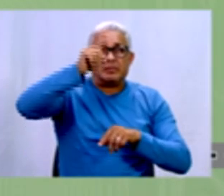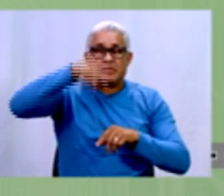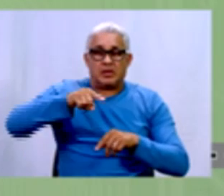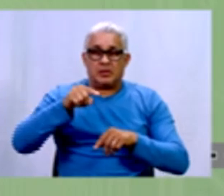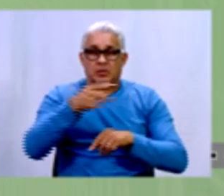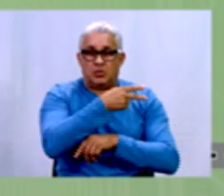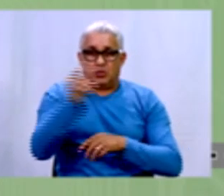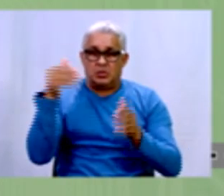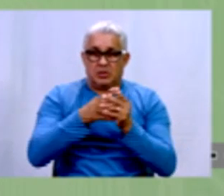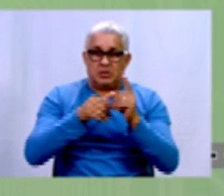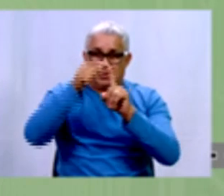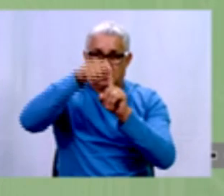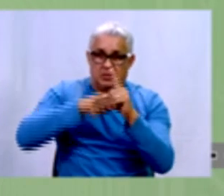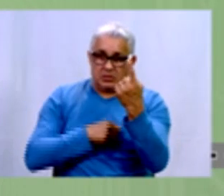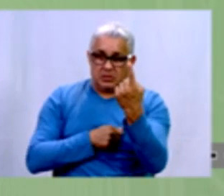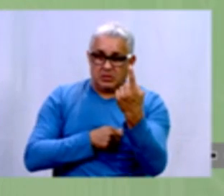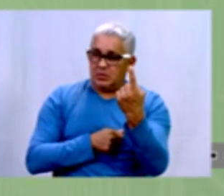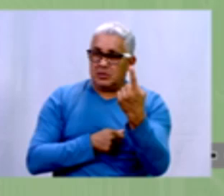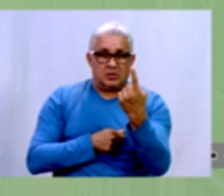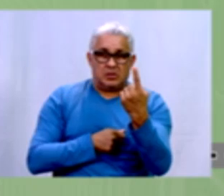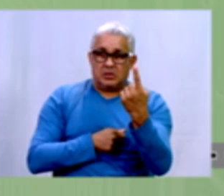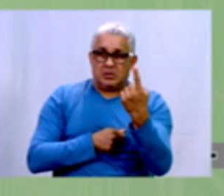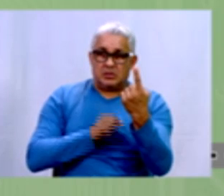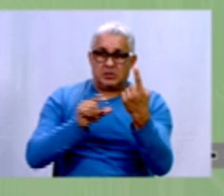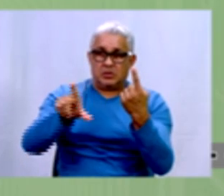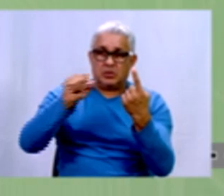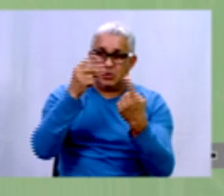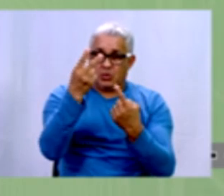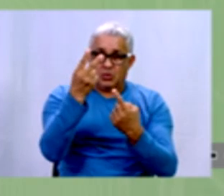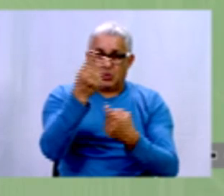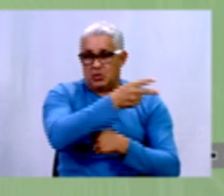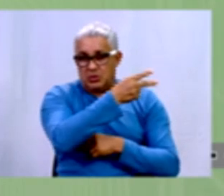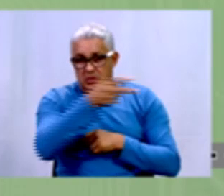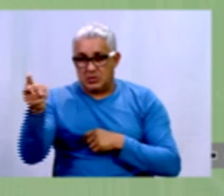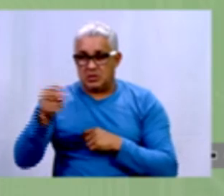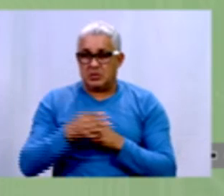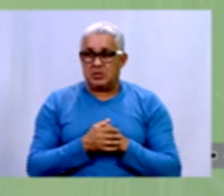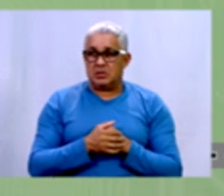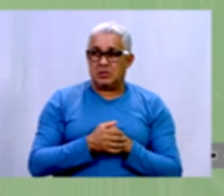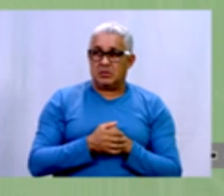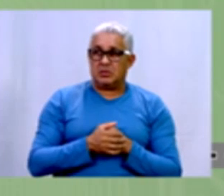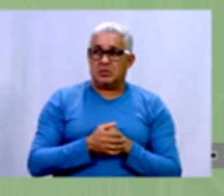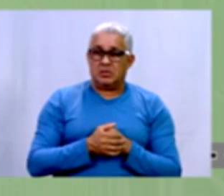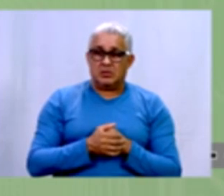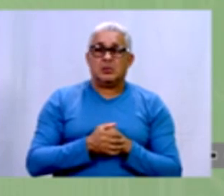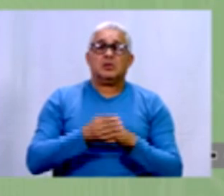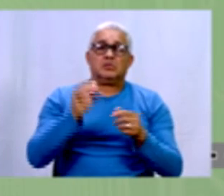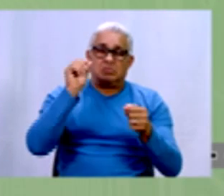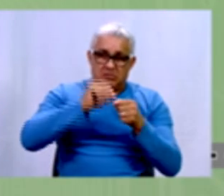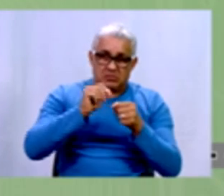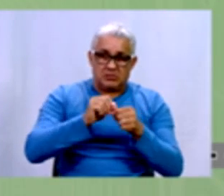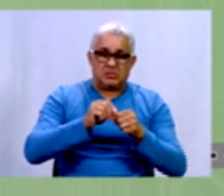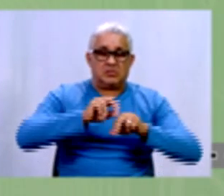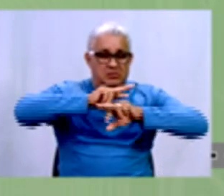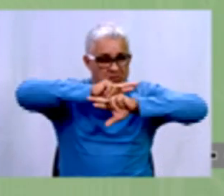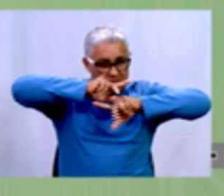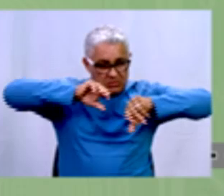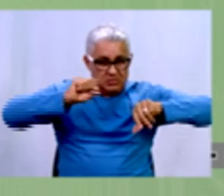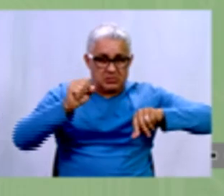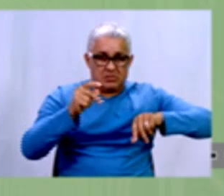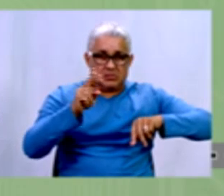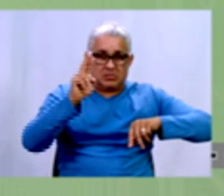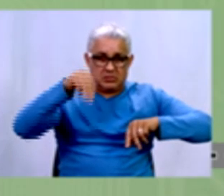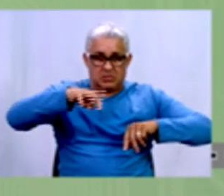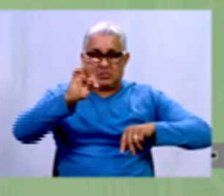4 semanas. Né? Se escolher 2 semanas, faça então os sprints, vários sprints de 2